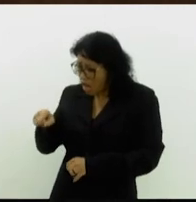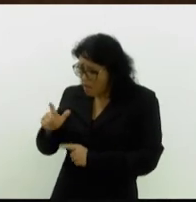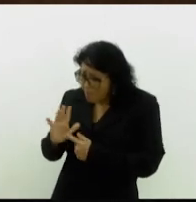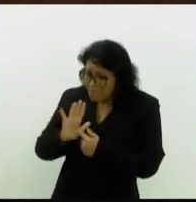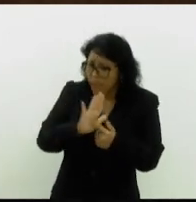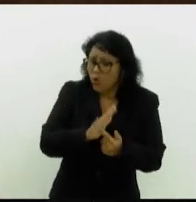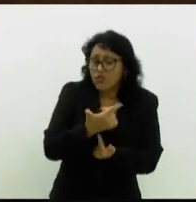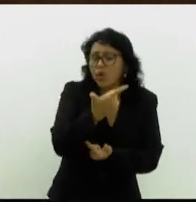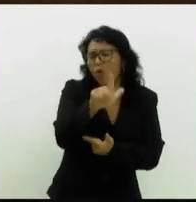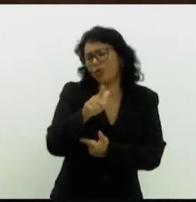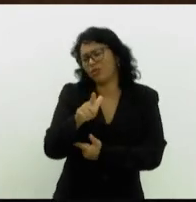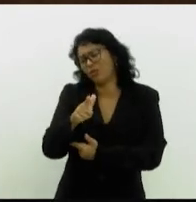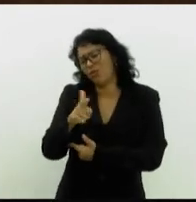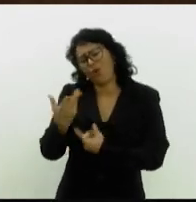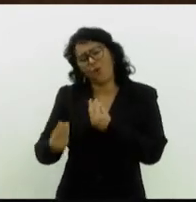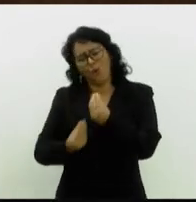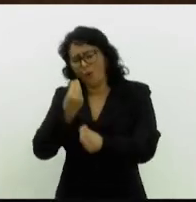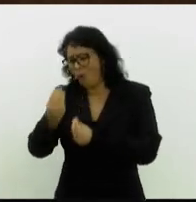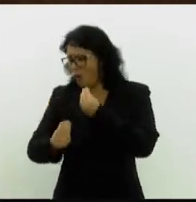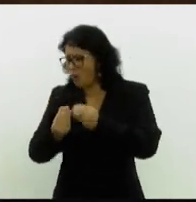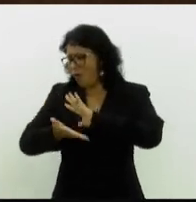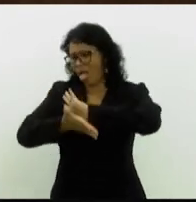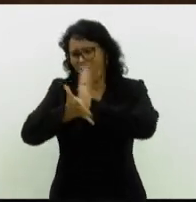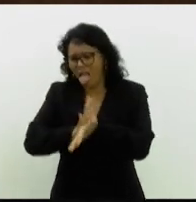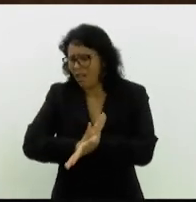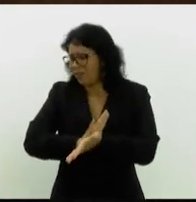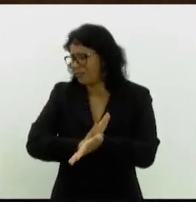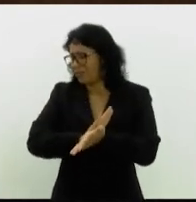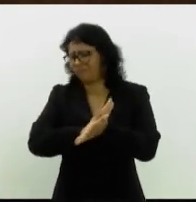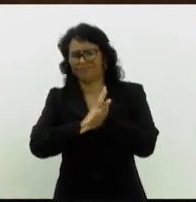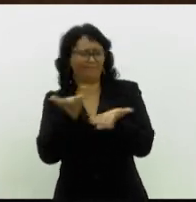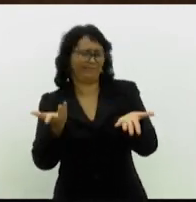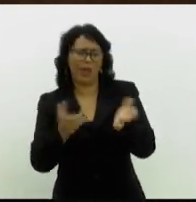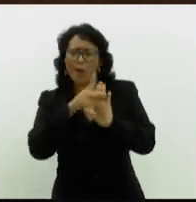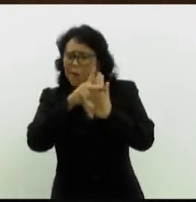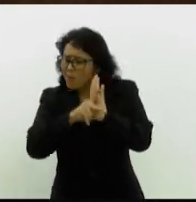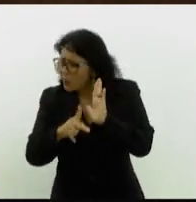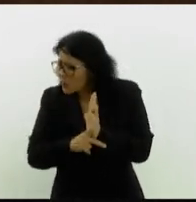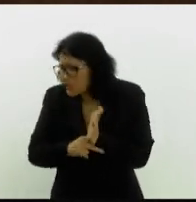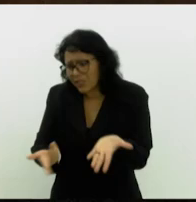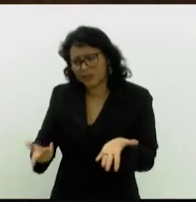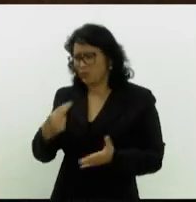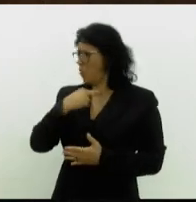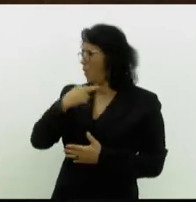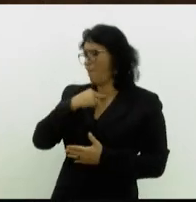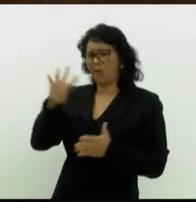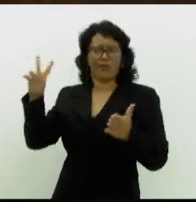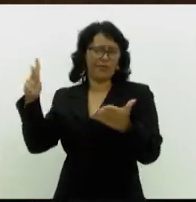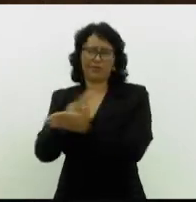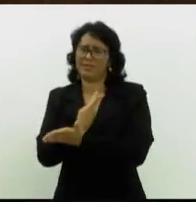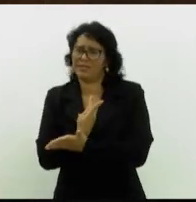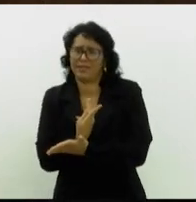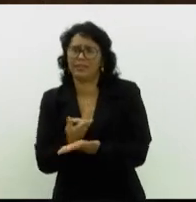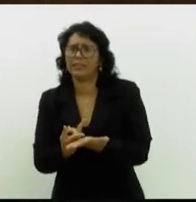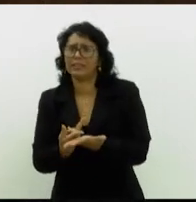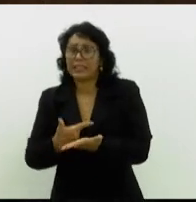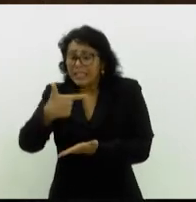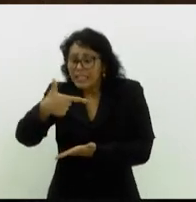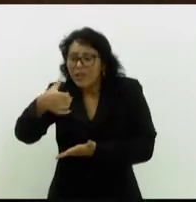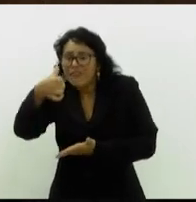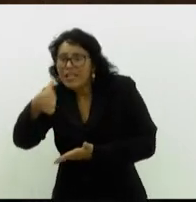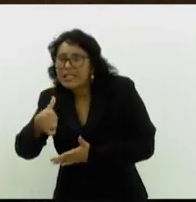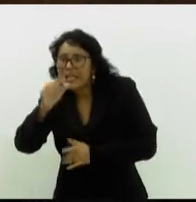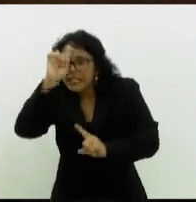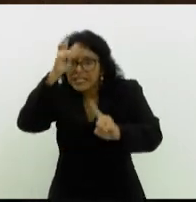suprimir é suprimir também a produção Legislativa do outro isso não pode pode acontecer São 26 e